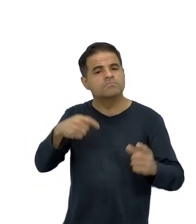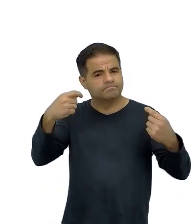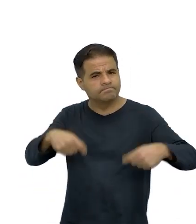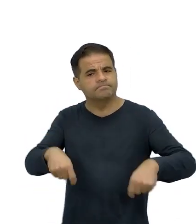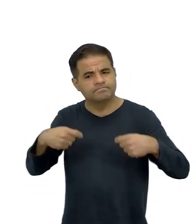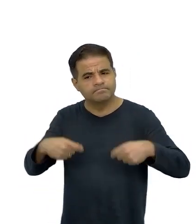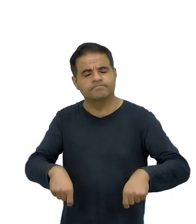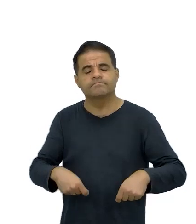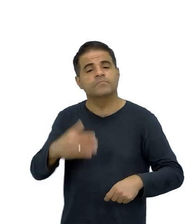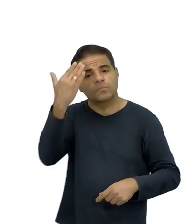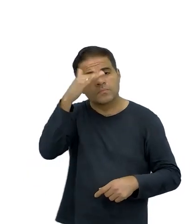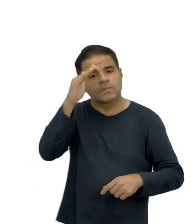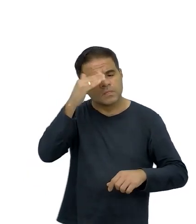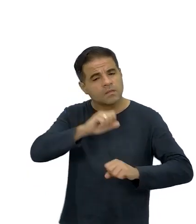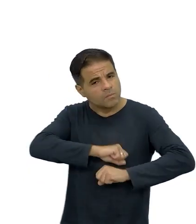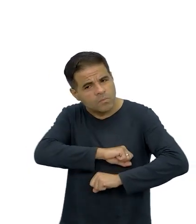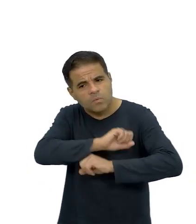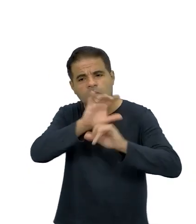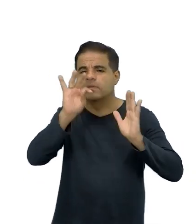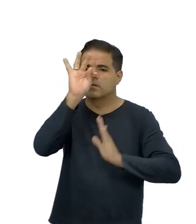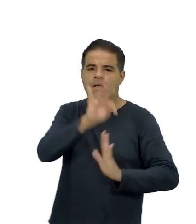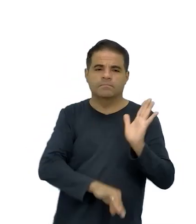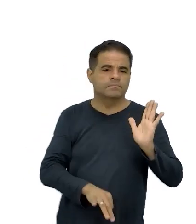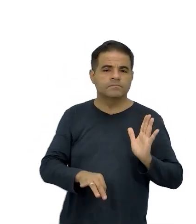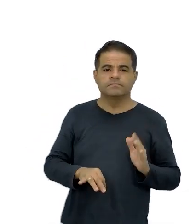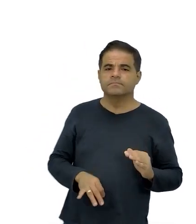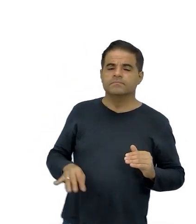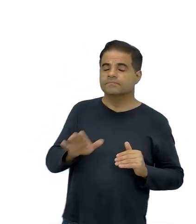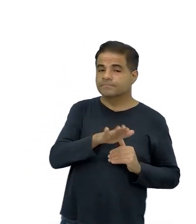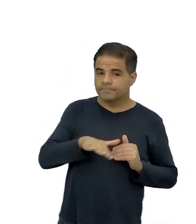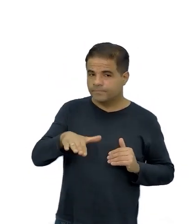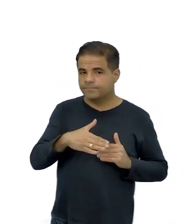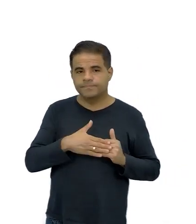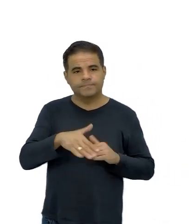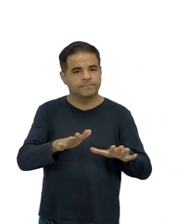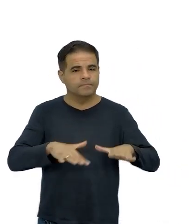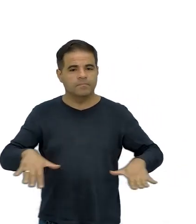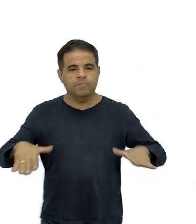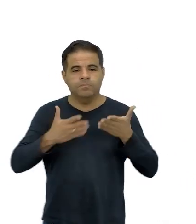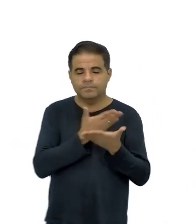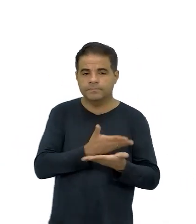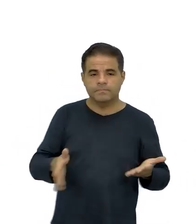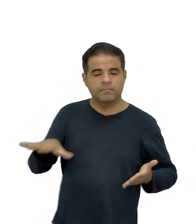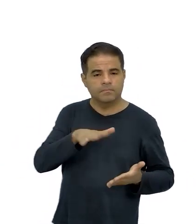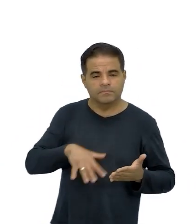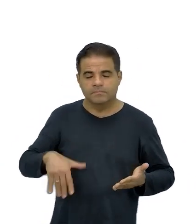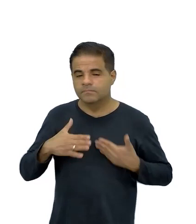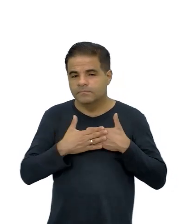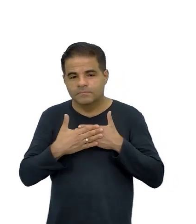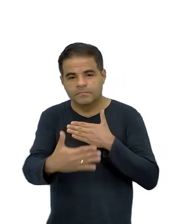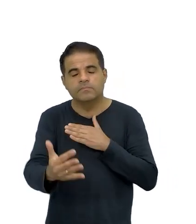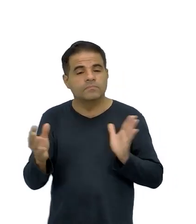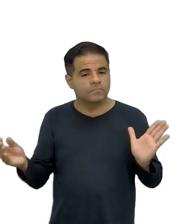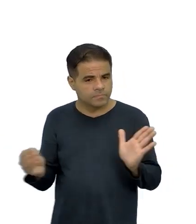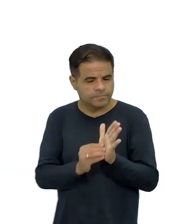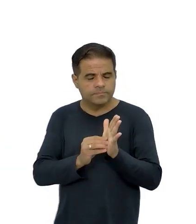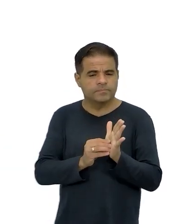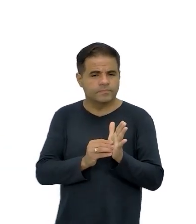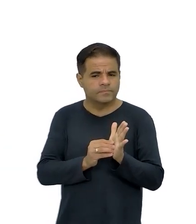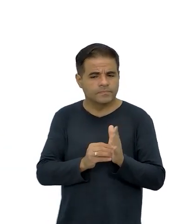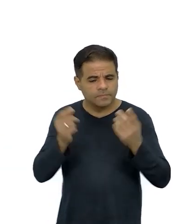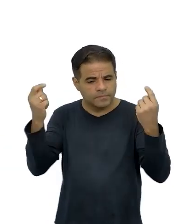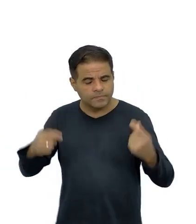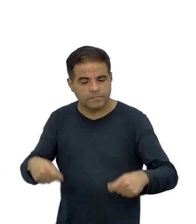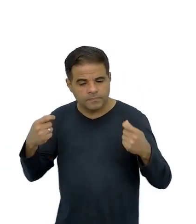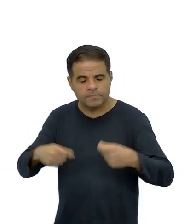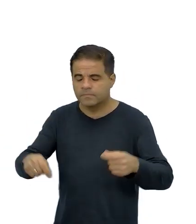necessário compreender o texto, os sentidos dele, para conseguirem pontuá-lo. Aqui,